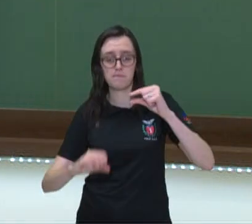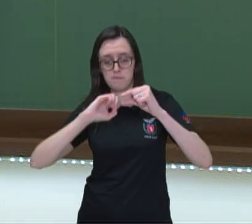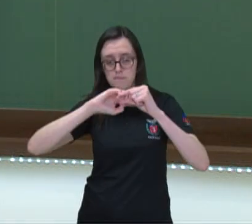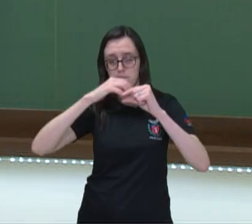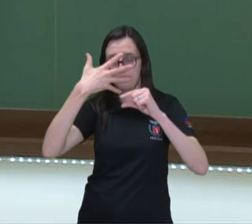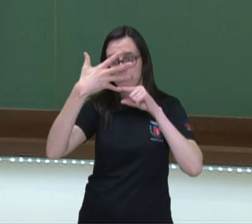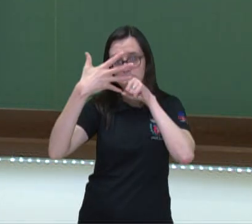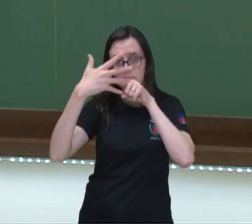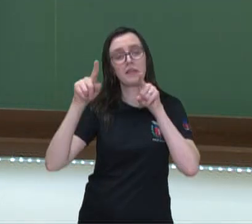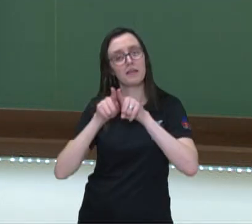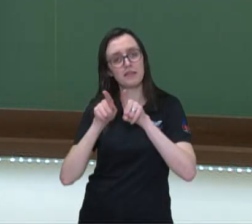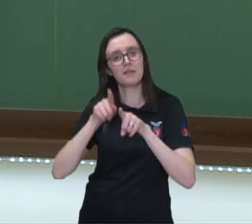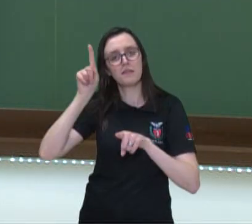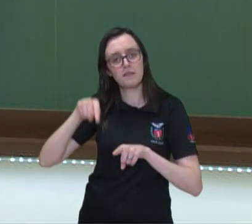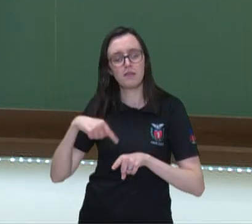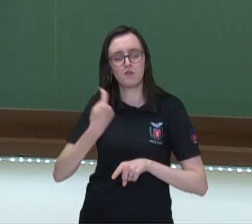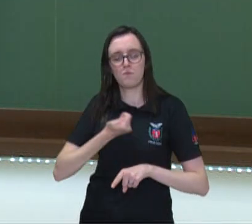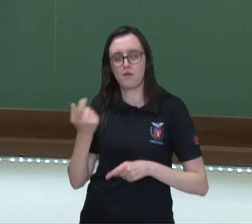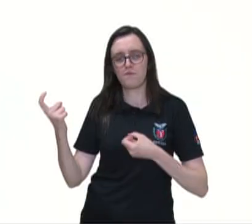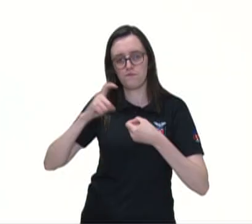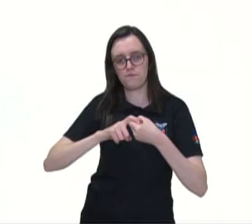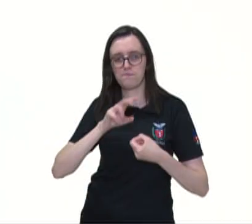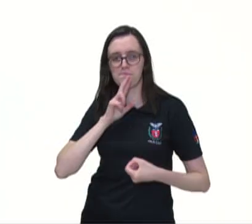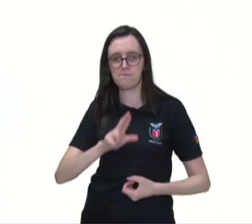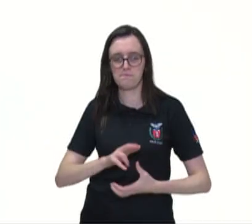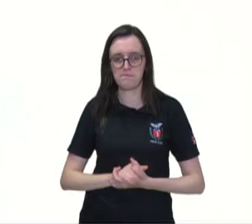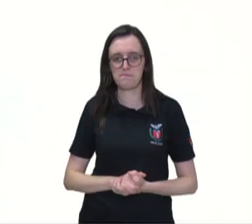Então, anota essa informação no seu caderno e nós já voltamos.